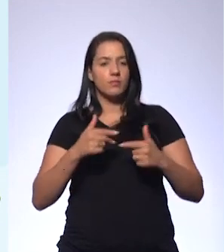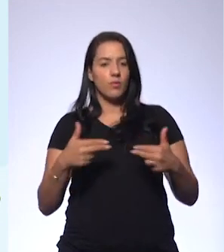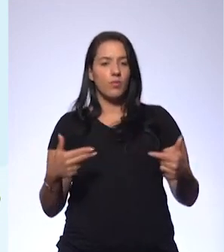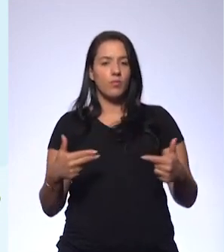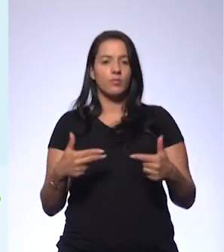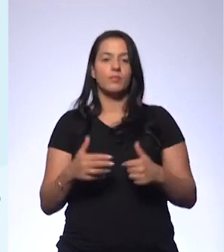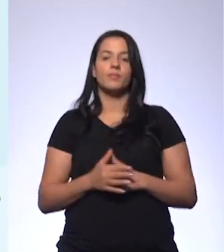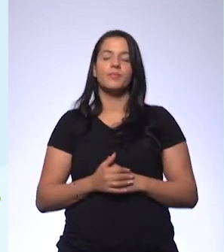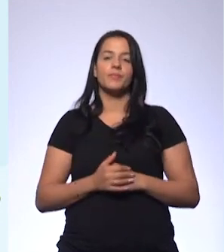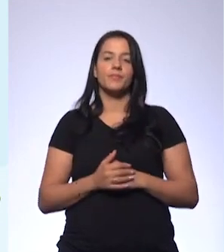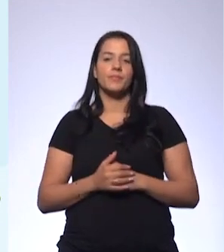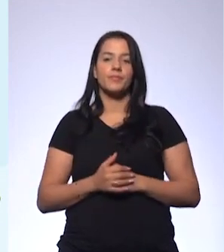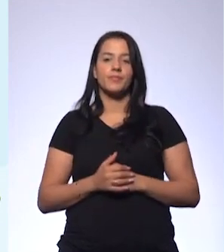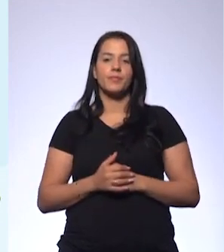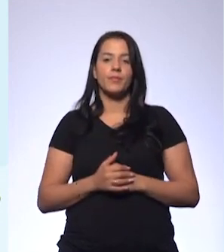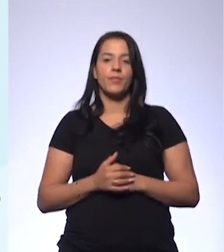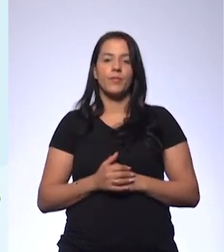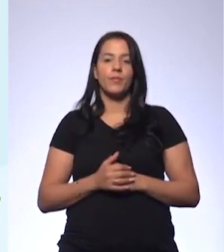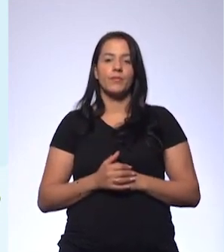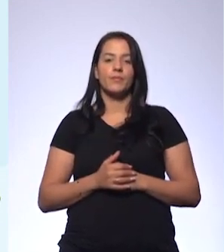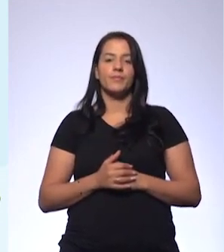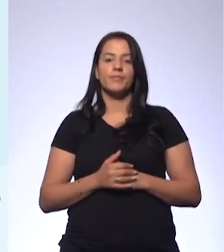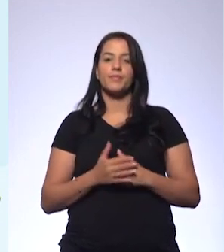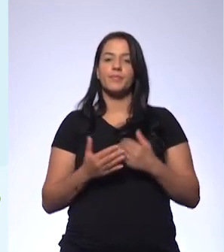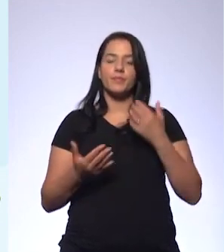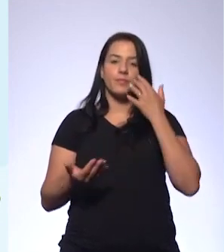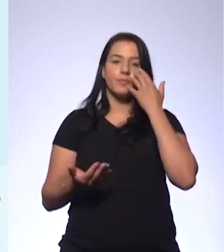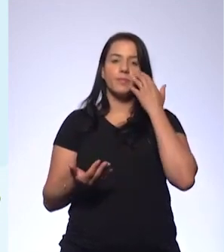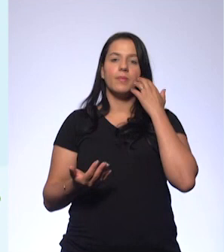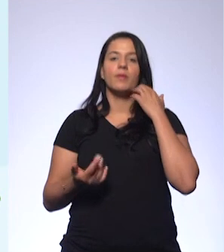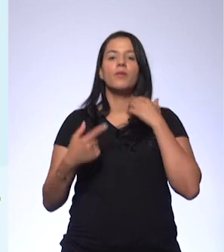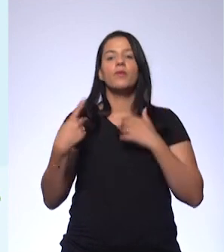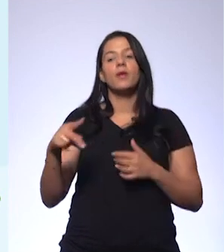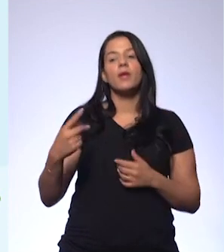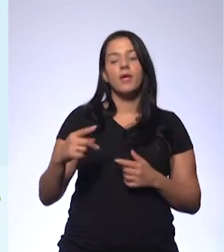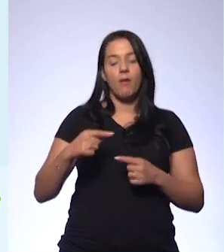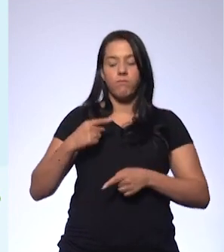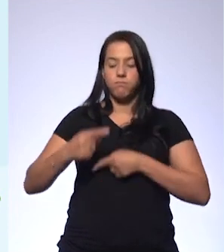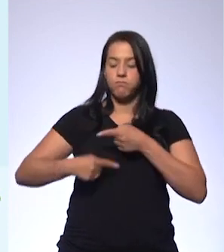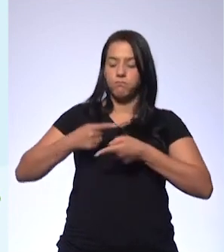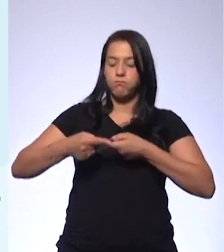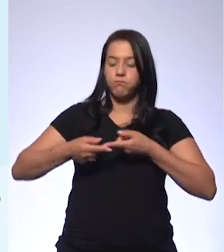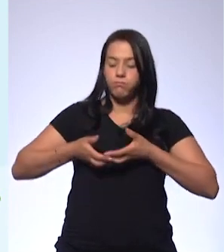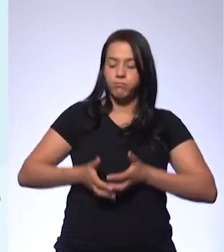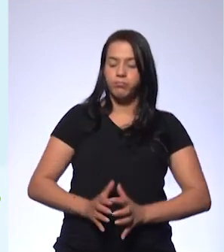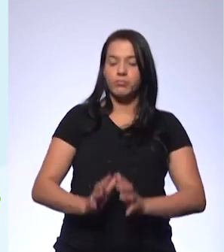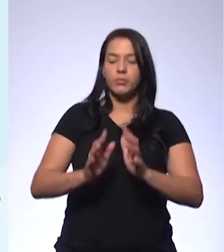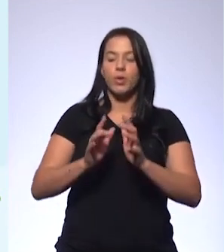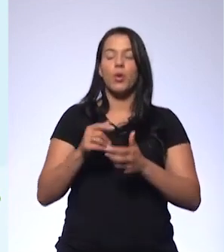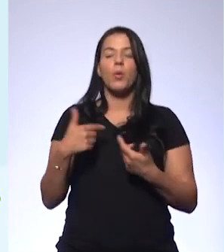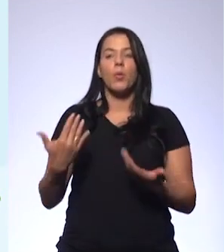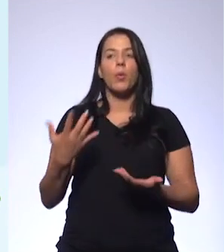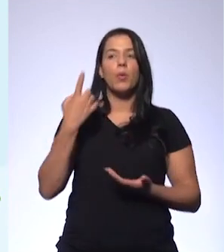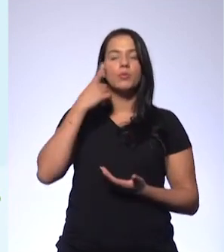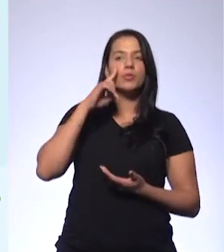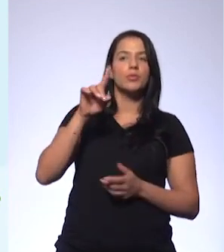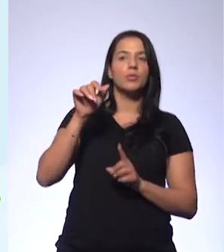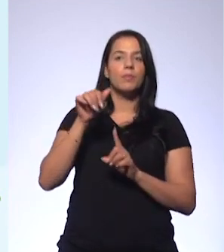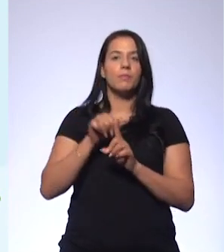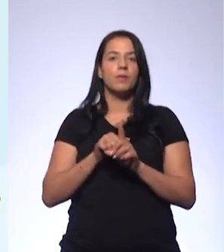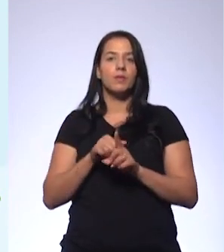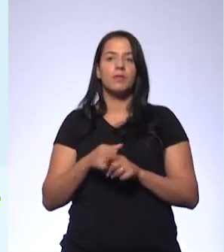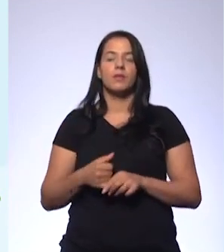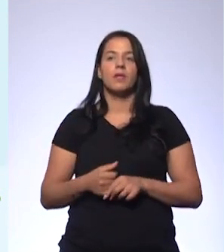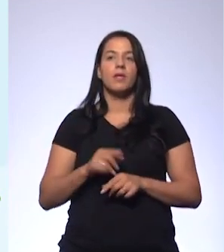determinados fatores aí. Então, qual que é a época reprodutiva? Qual que é o habitat dessa espécie? Qual que é